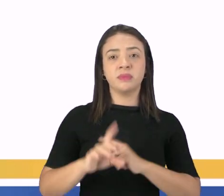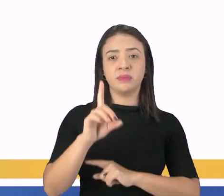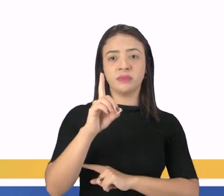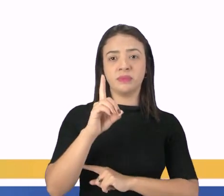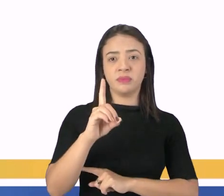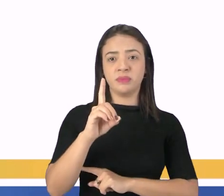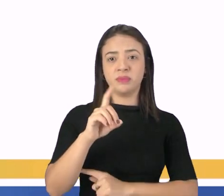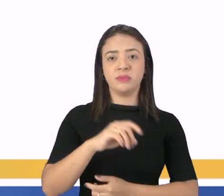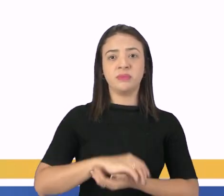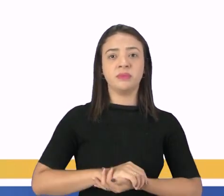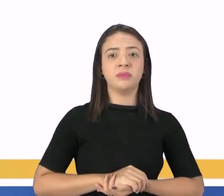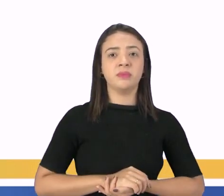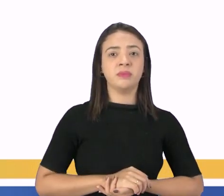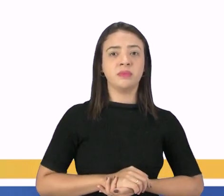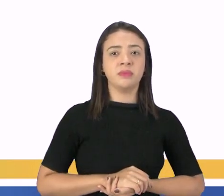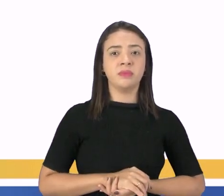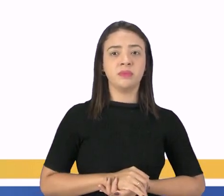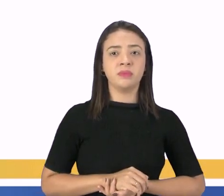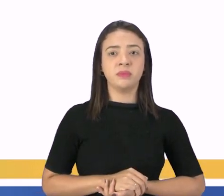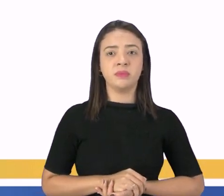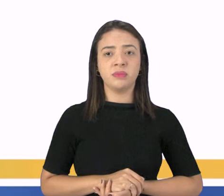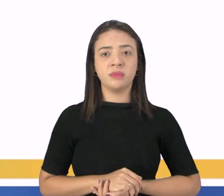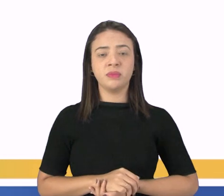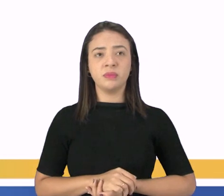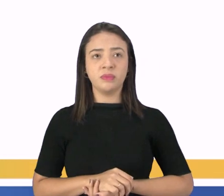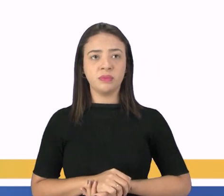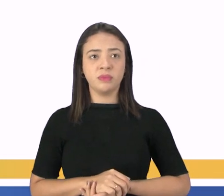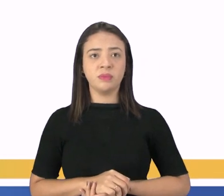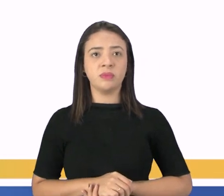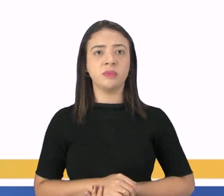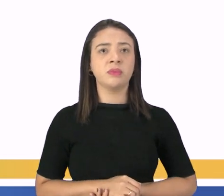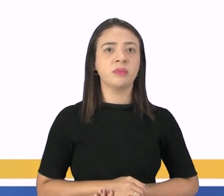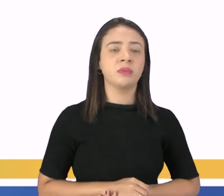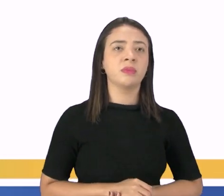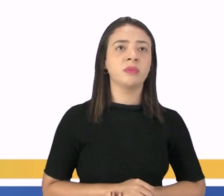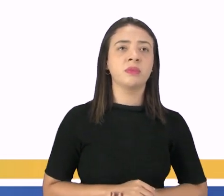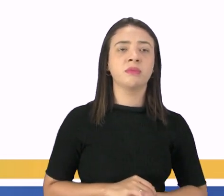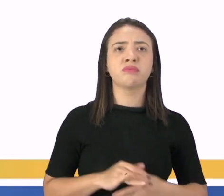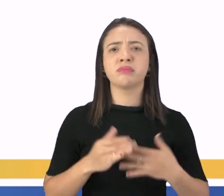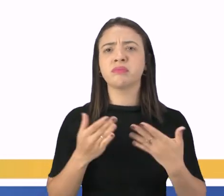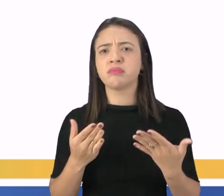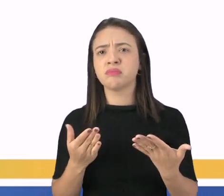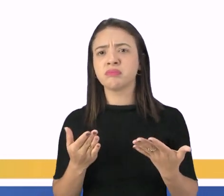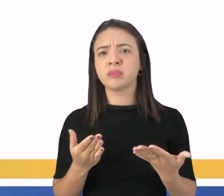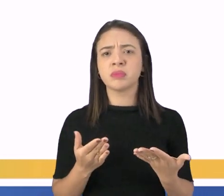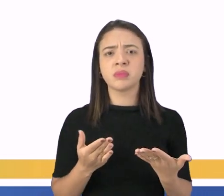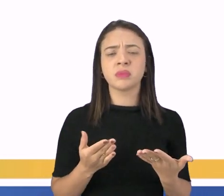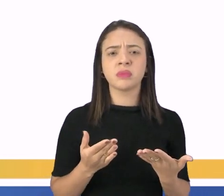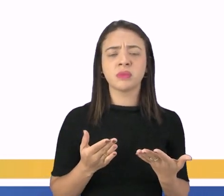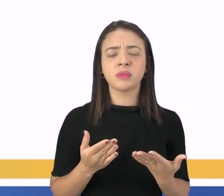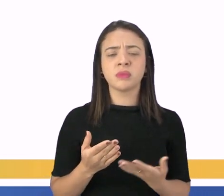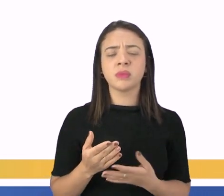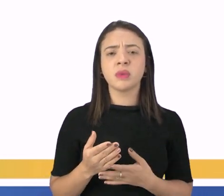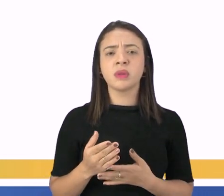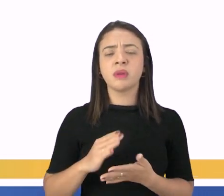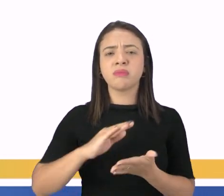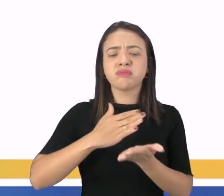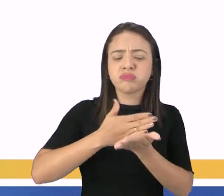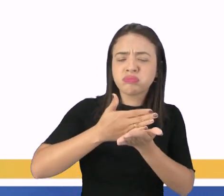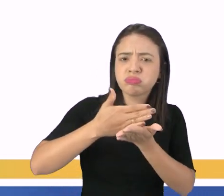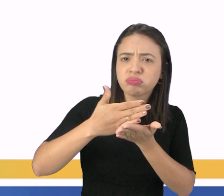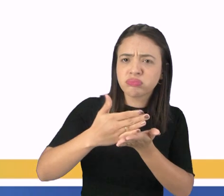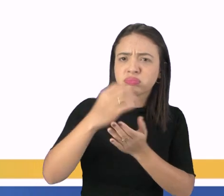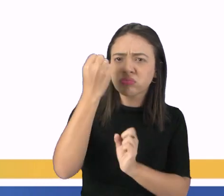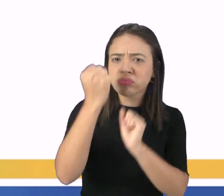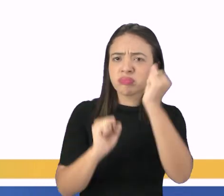D, Luxemburgo, Suécia, Áustria e Suíça. Então quem, a partir da industrialização,